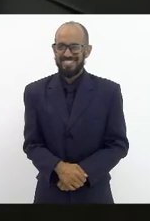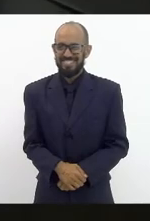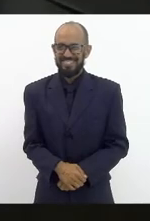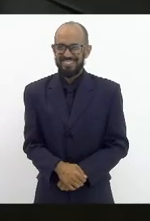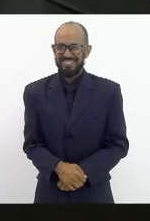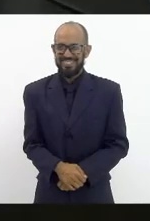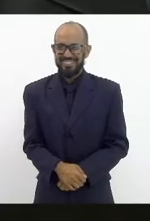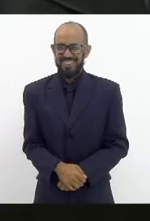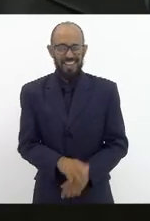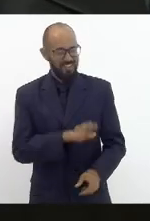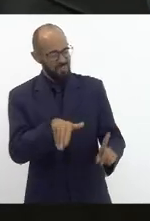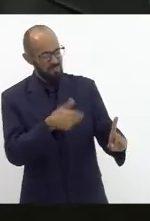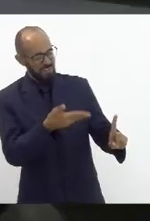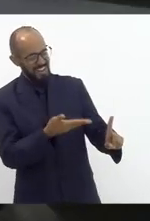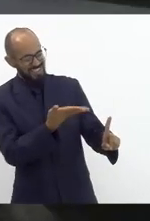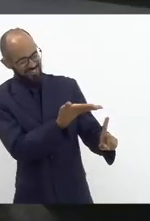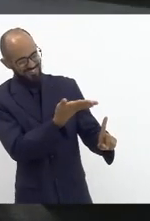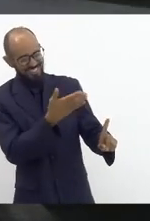Falou que é minha homenagem.